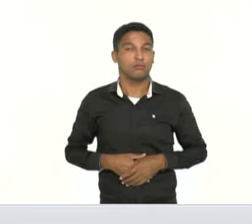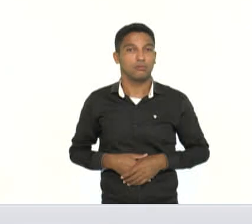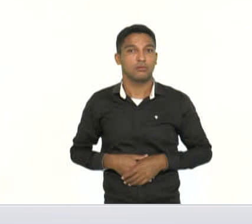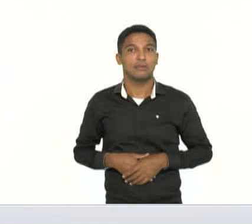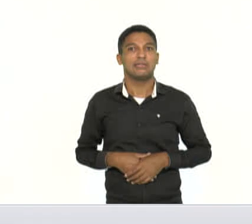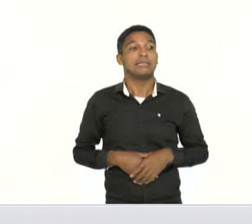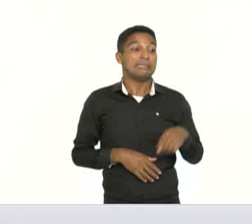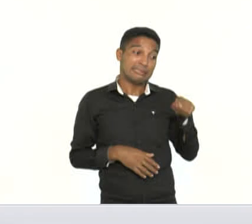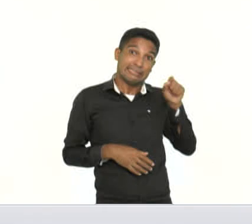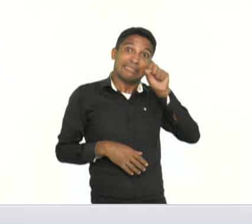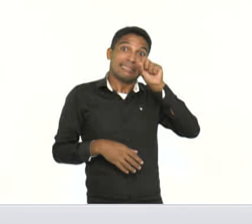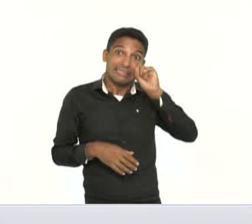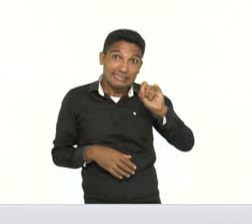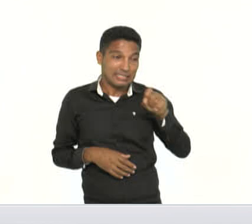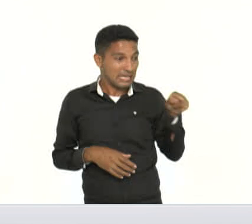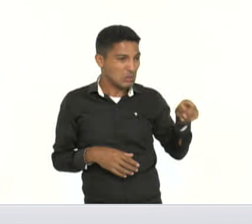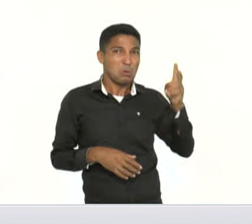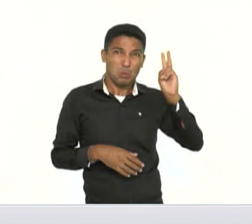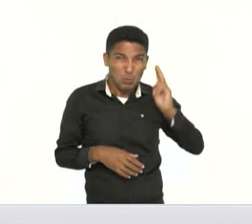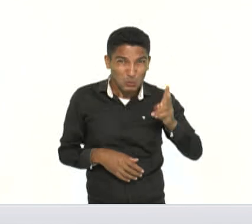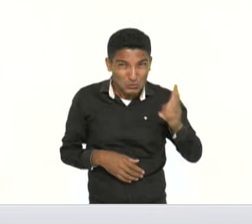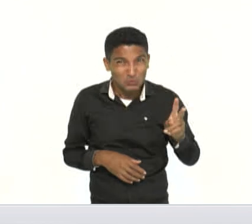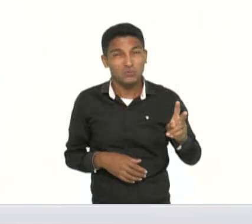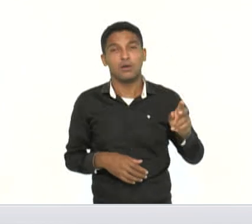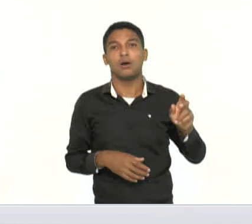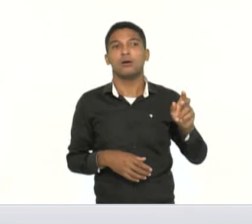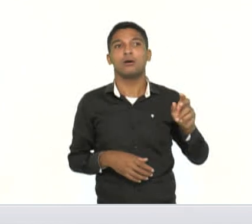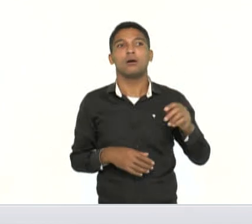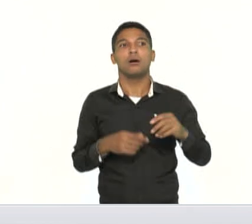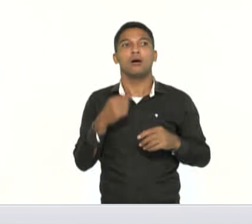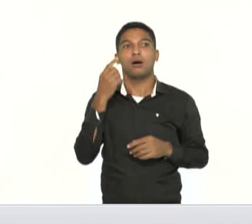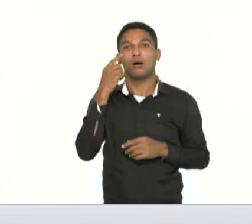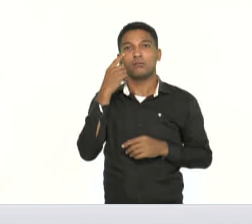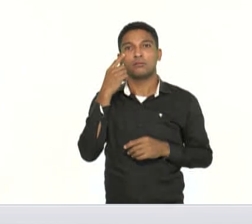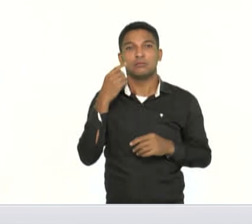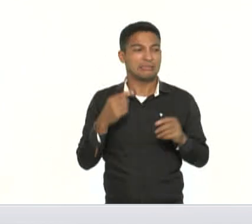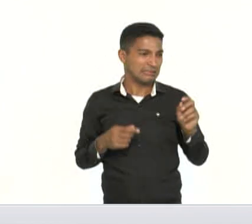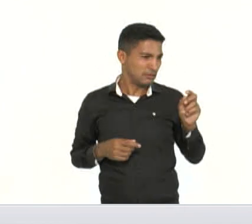não cessar a situação, o que você pode fazer? Poderá